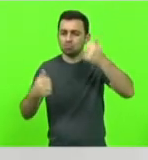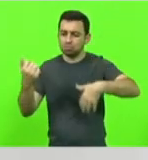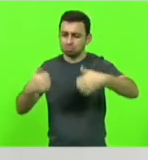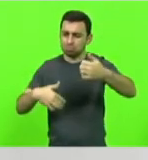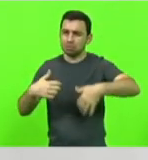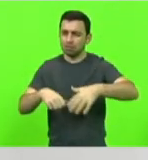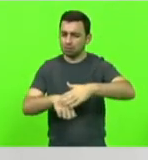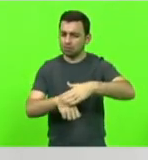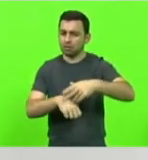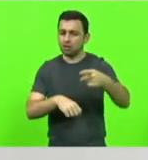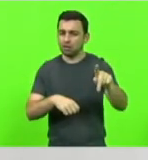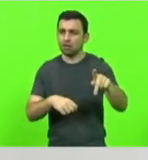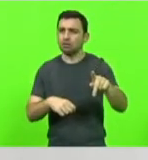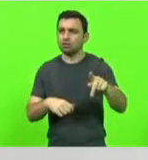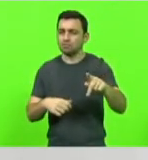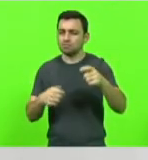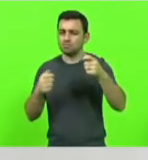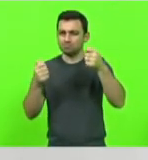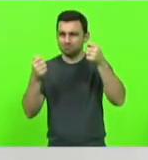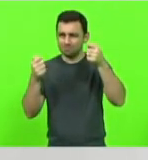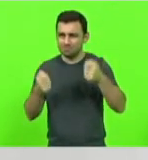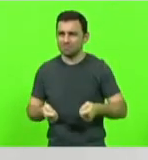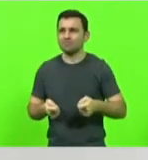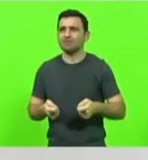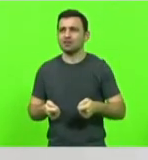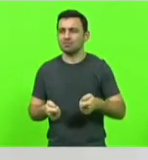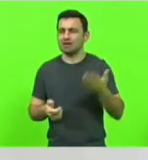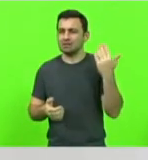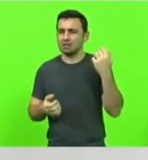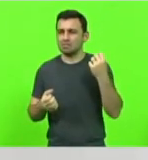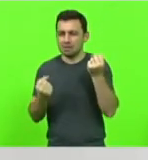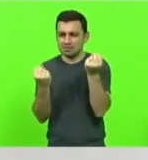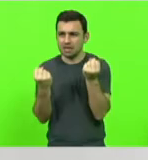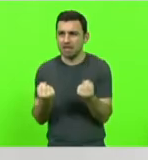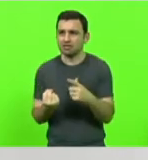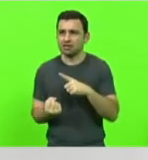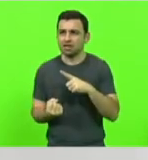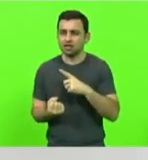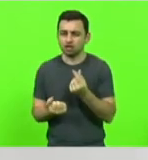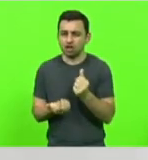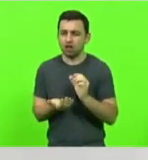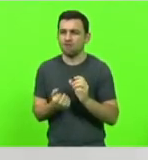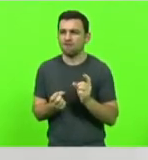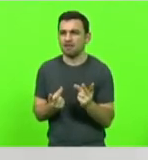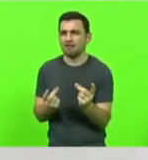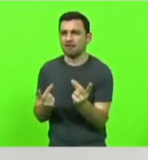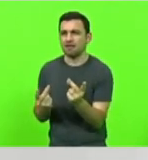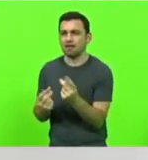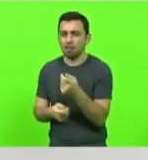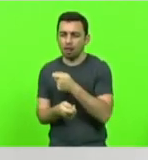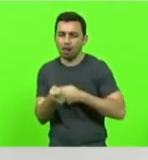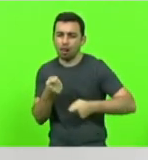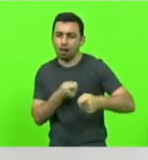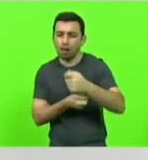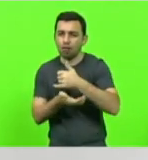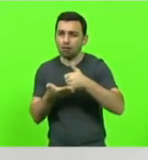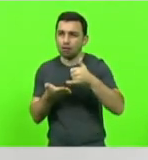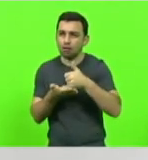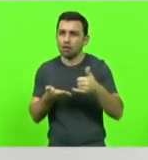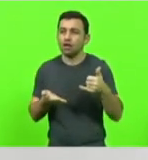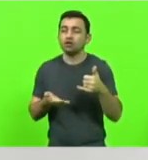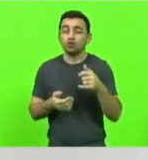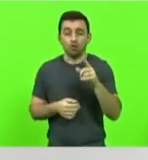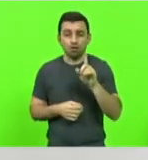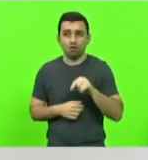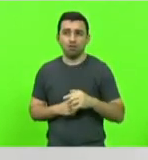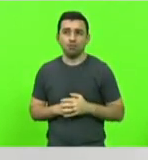esses pesados investimentos que foram feitos com dinheiro da venda de cocaína. E, quando eu falo sobre droga, eu